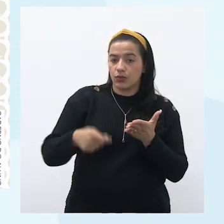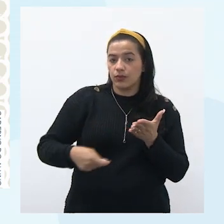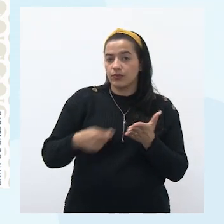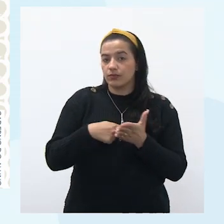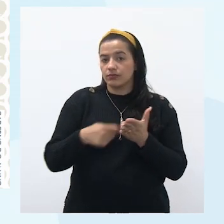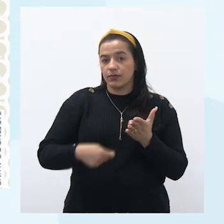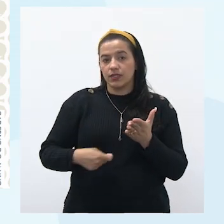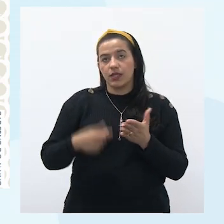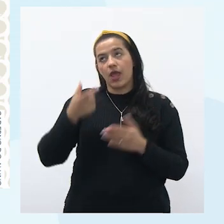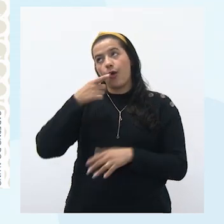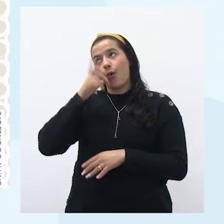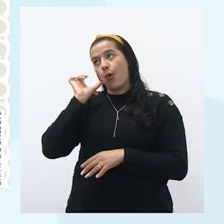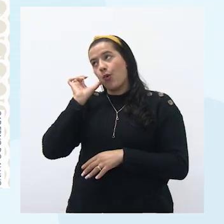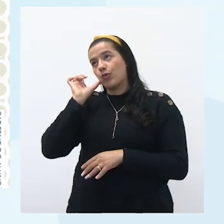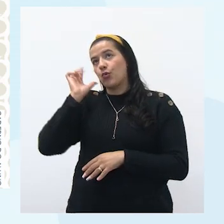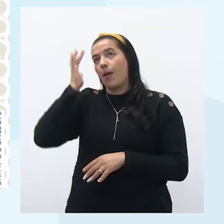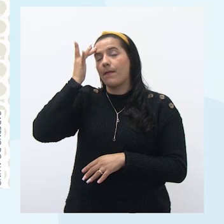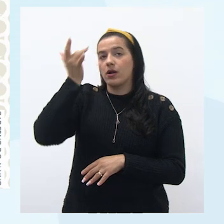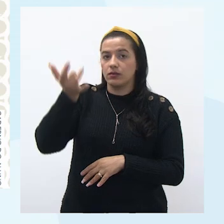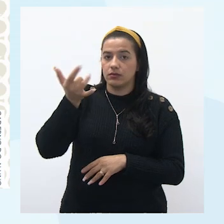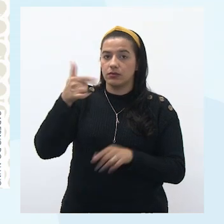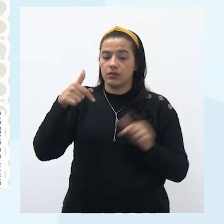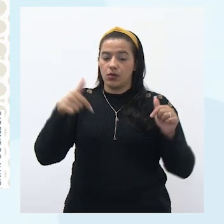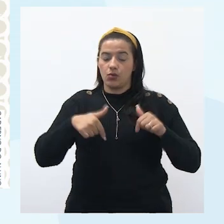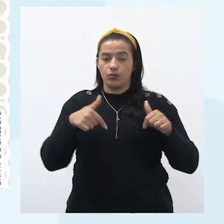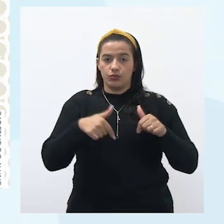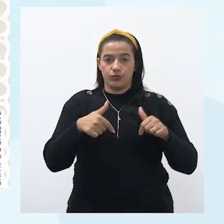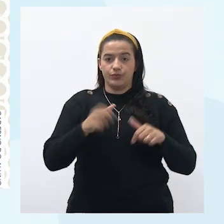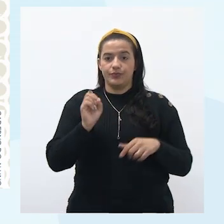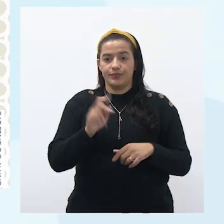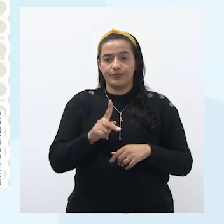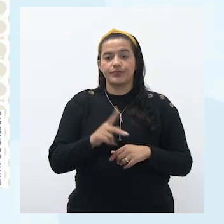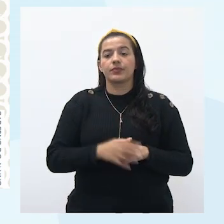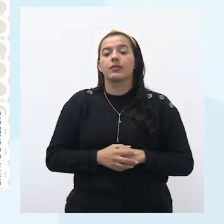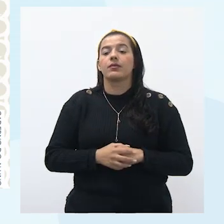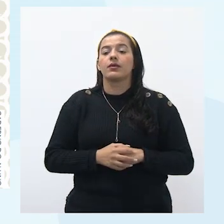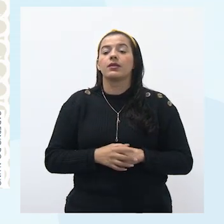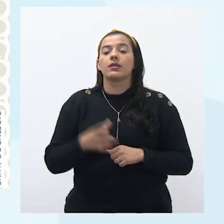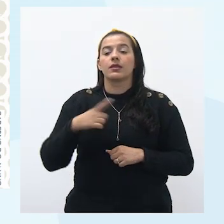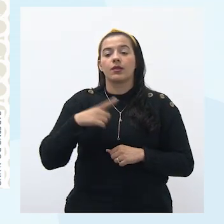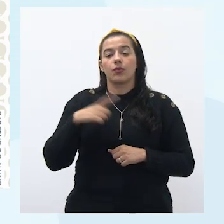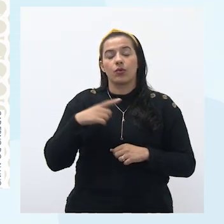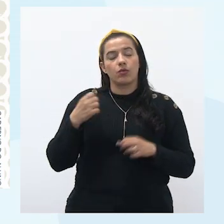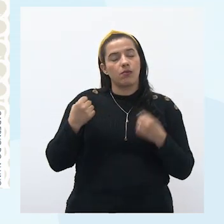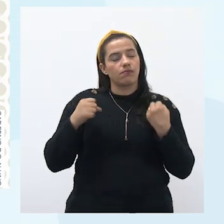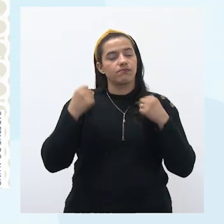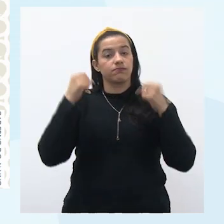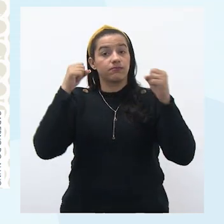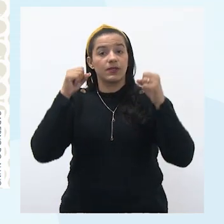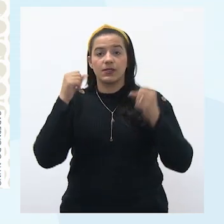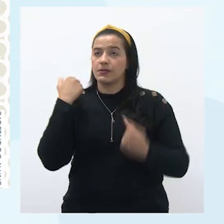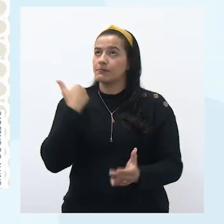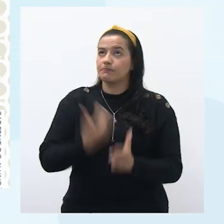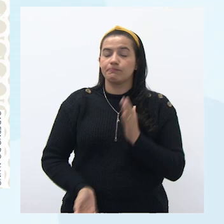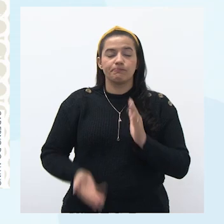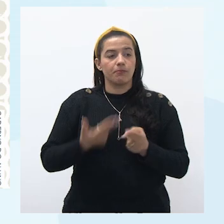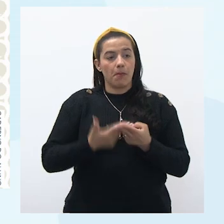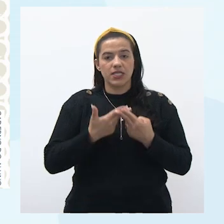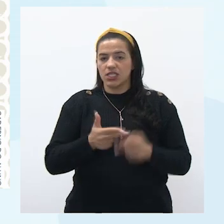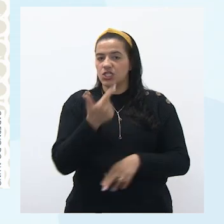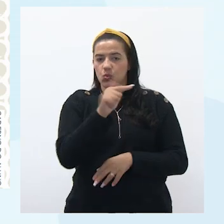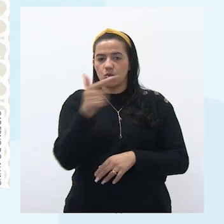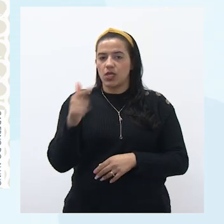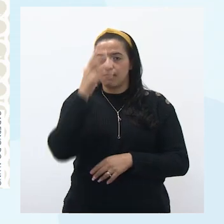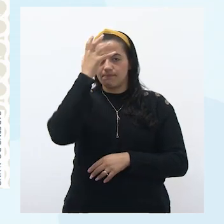esse preenchimento, ok? Então, o primeiro degrau. Quando fico irritado, perco rapidamente a paciência e fico